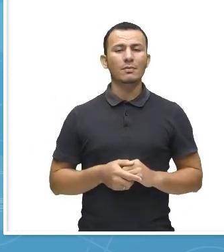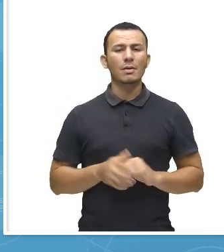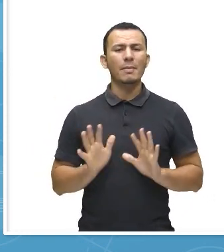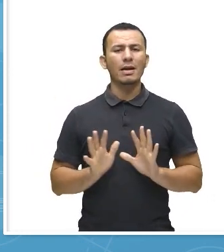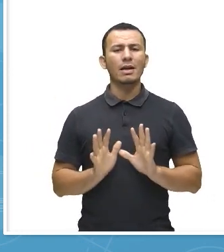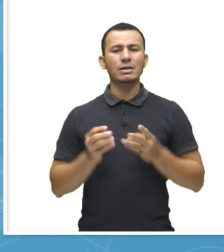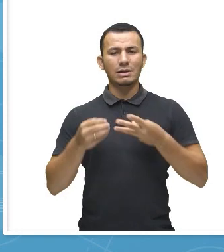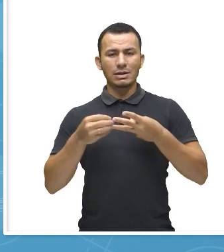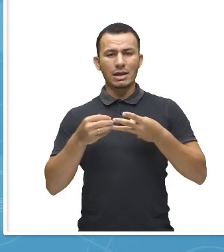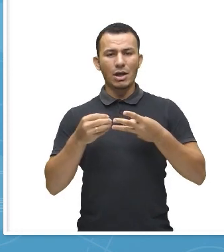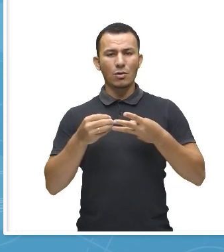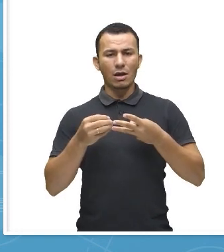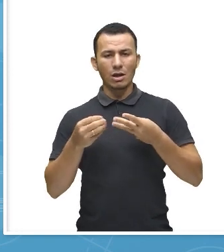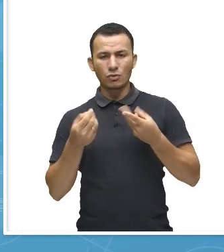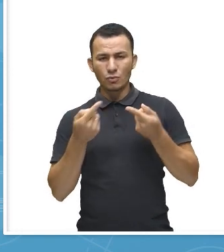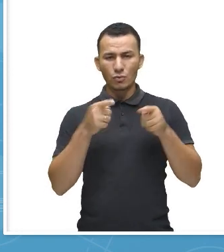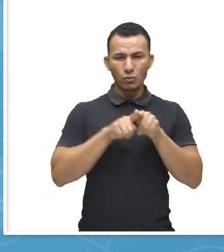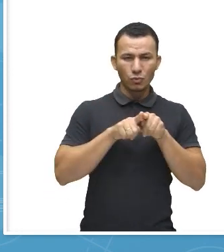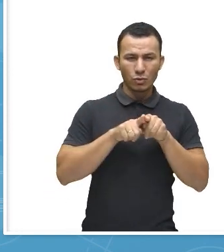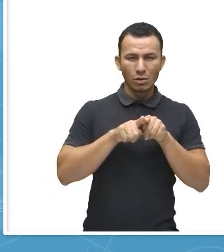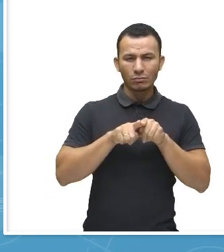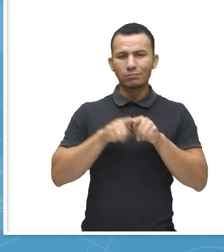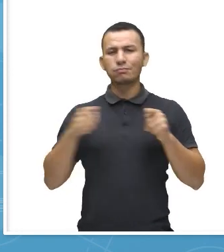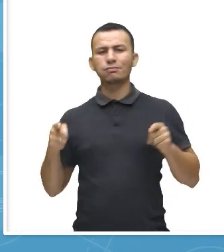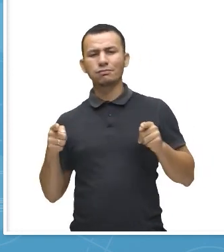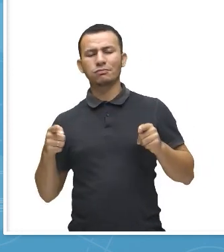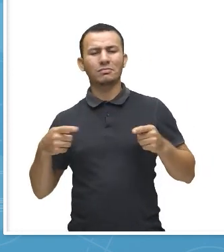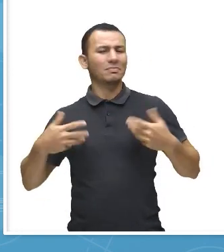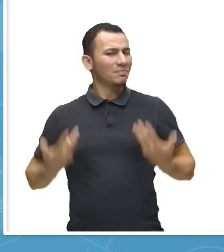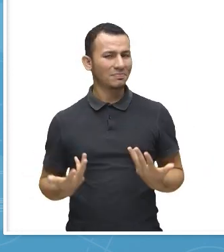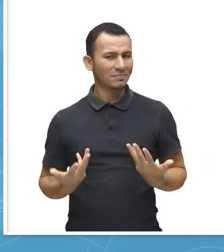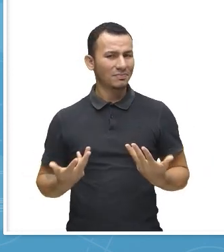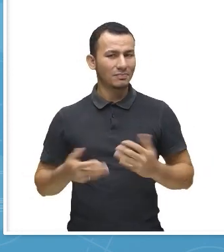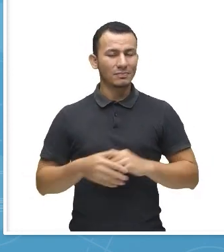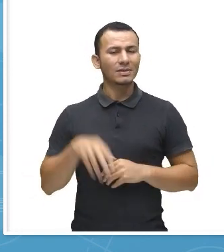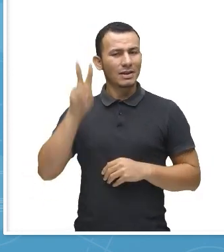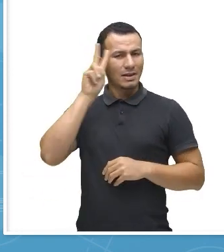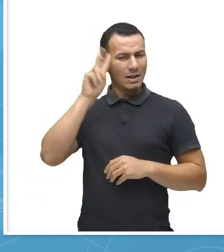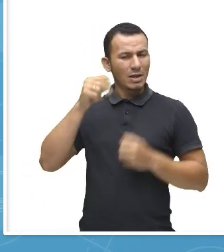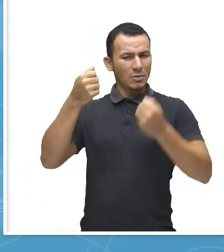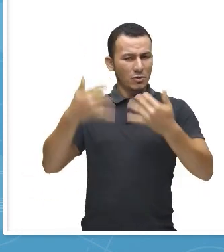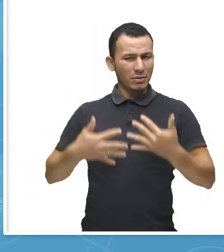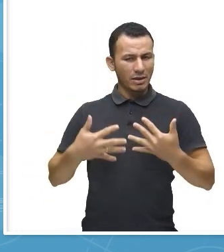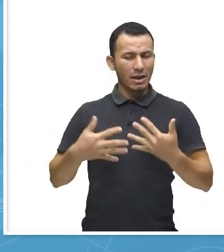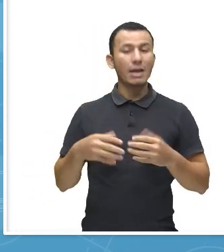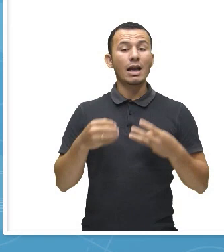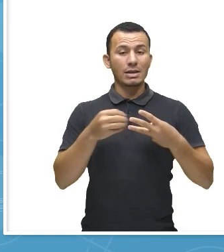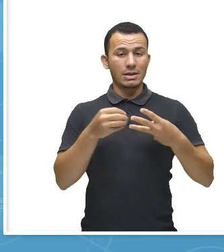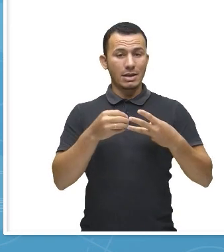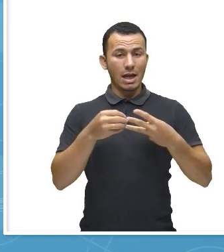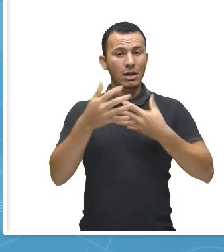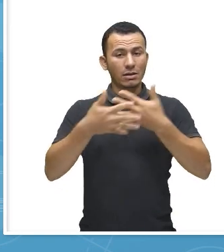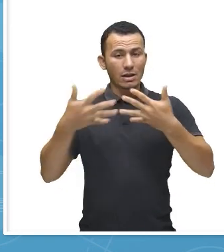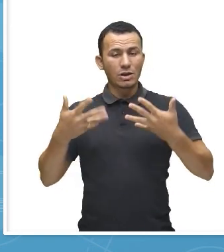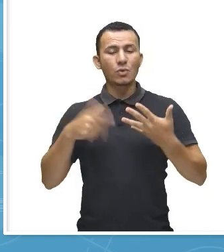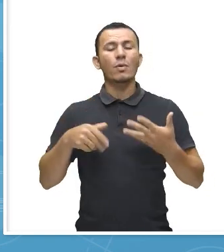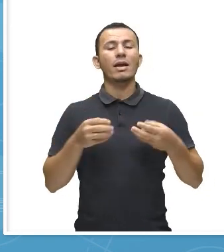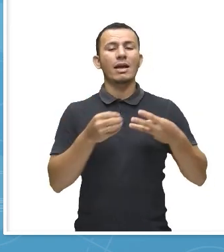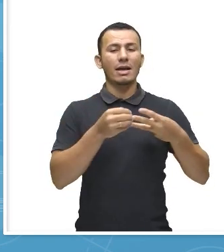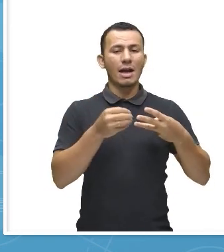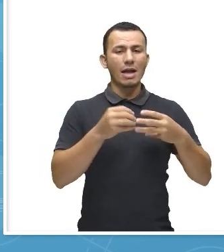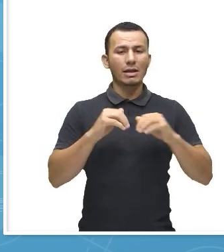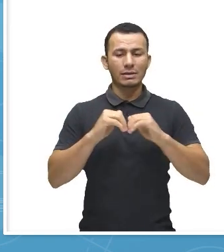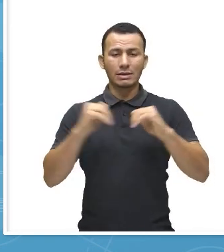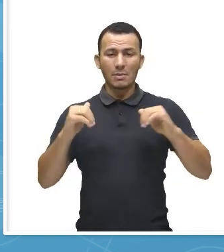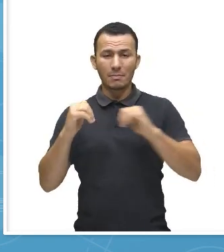ou separadas? Lembra que a gente viu que as células do tecido conjuntivo, elas são separadas, preenchidas por uma substância, né? Então, aqui nós